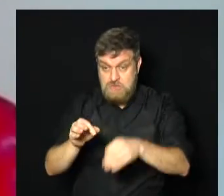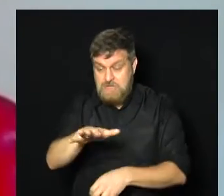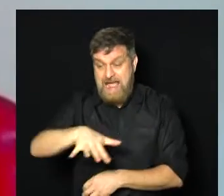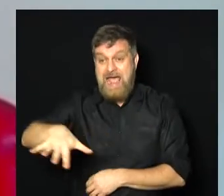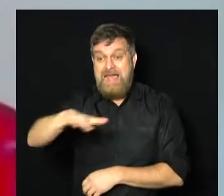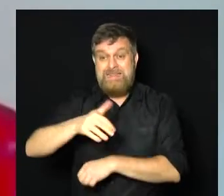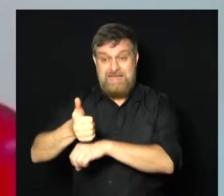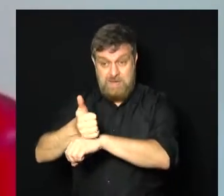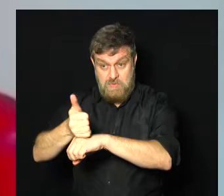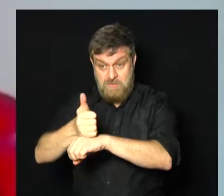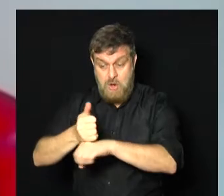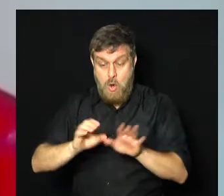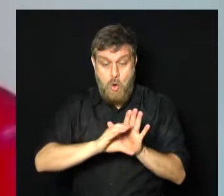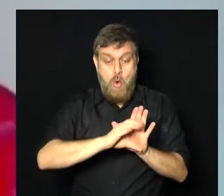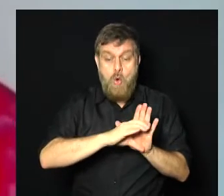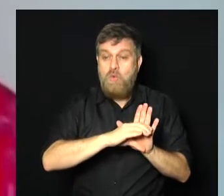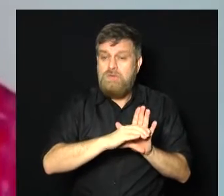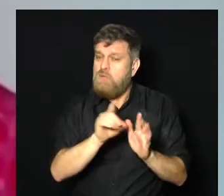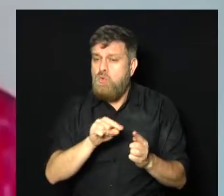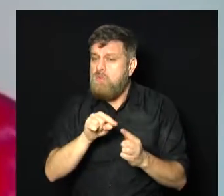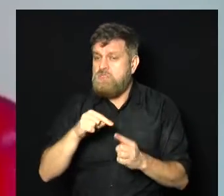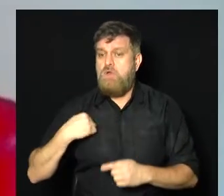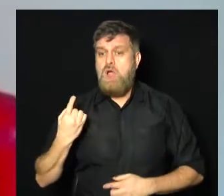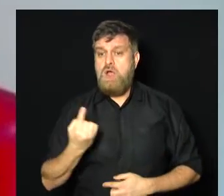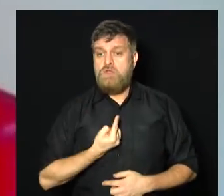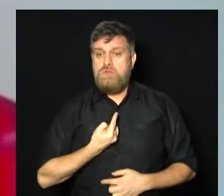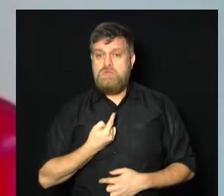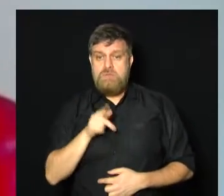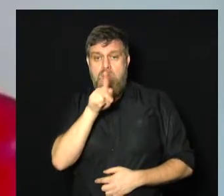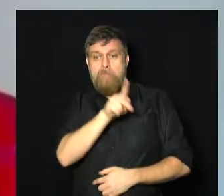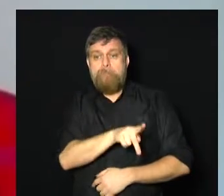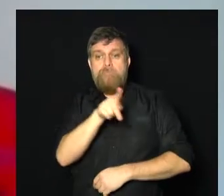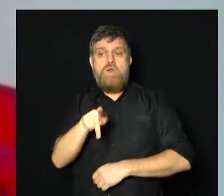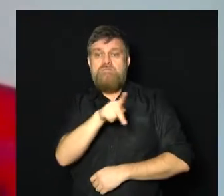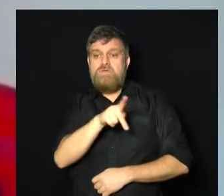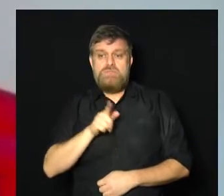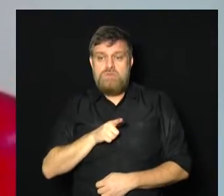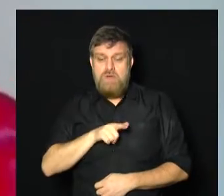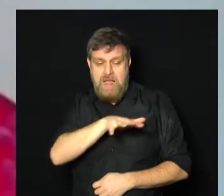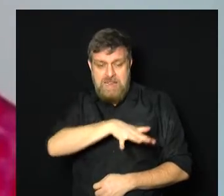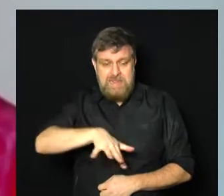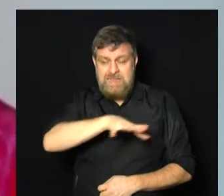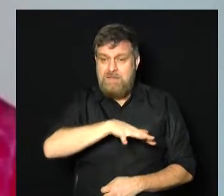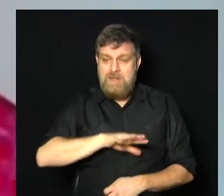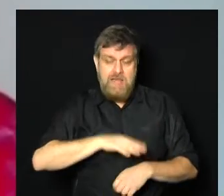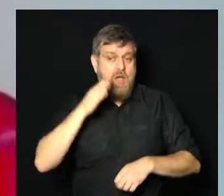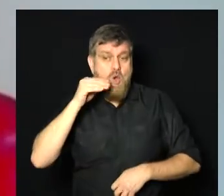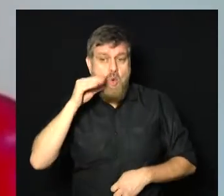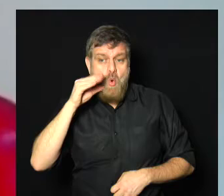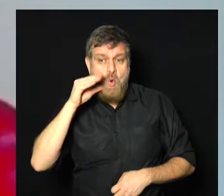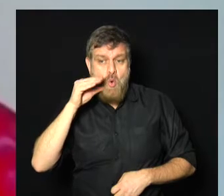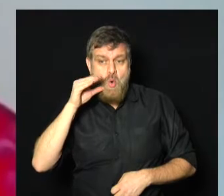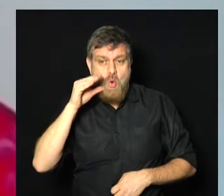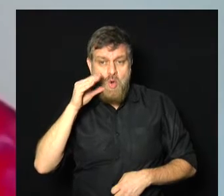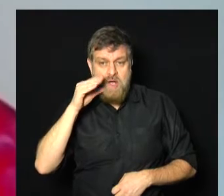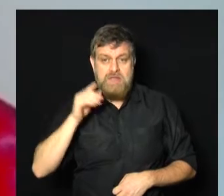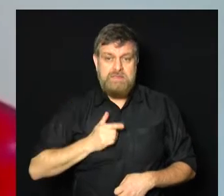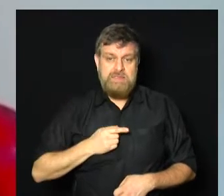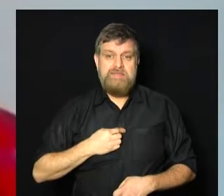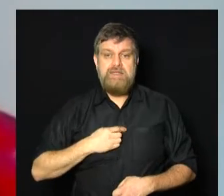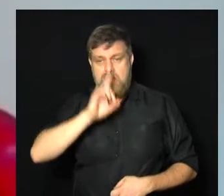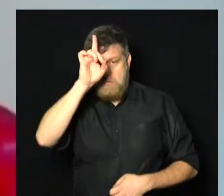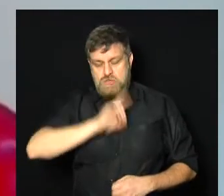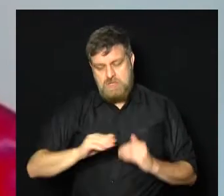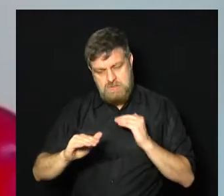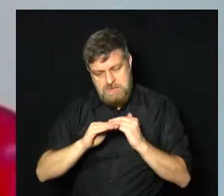da nossa luta é regularizar a nossa função como professores do quadro do magistério, com os direitos ao recesso, à